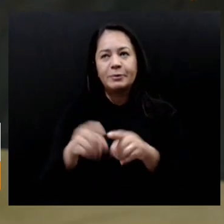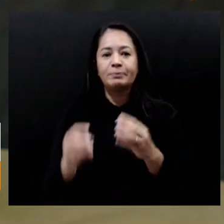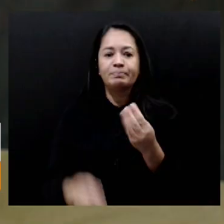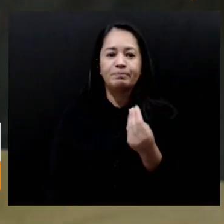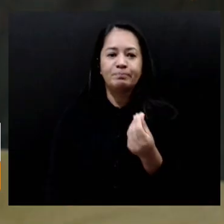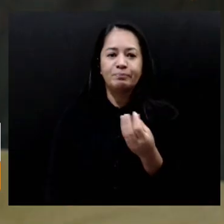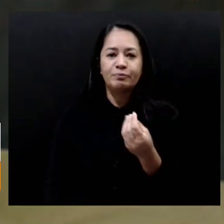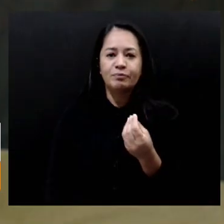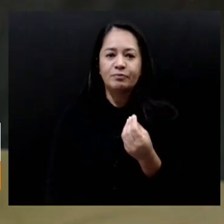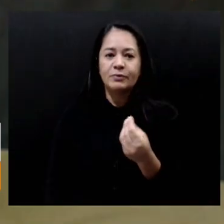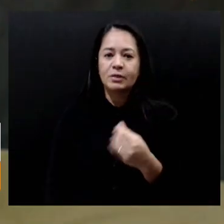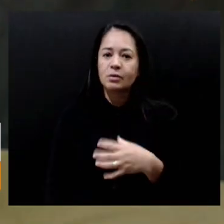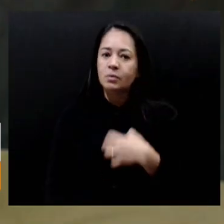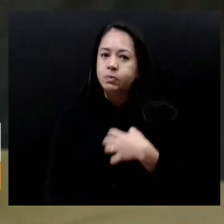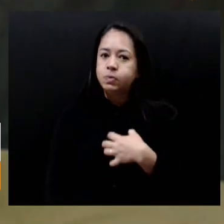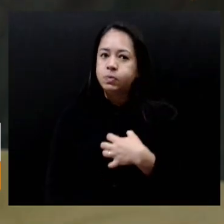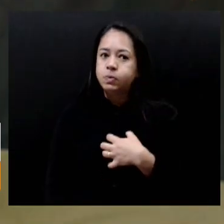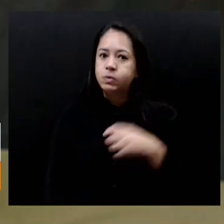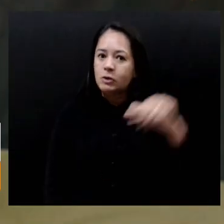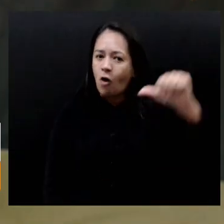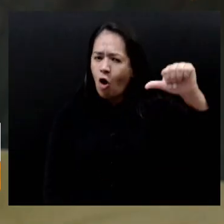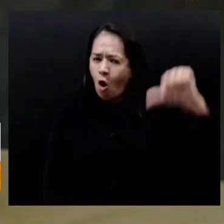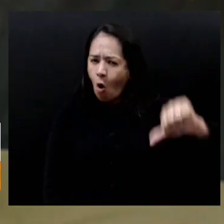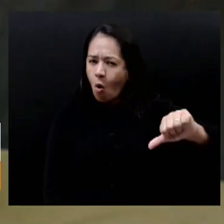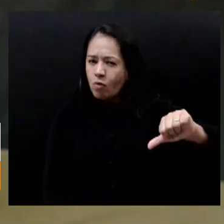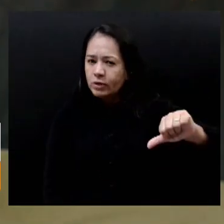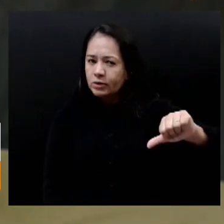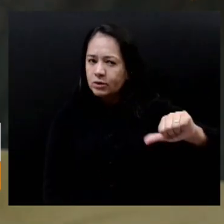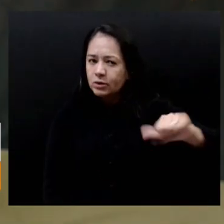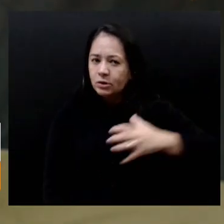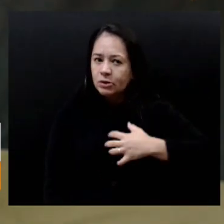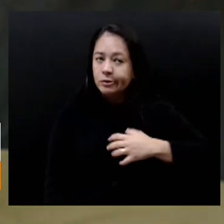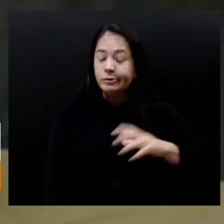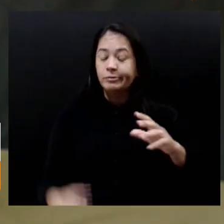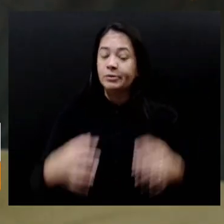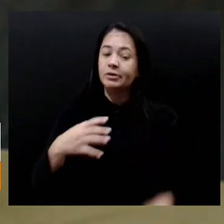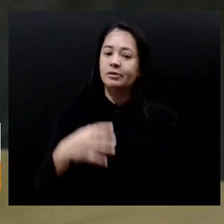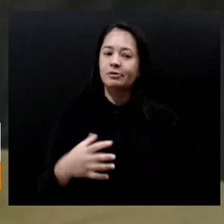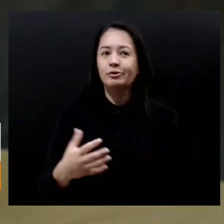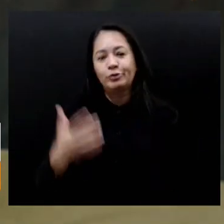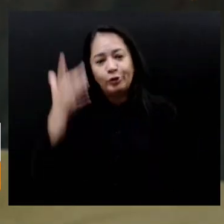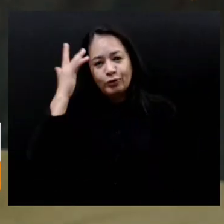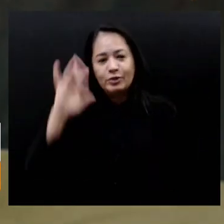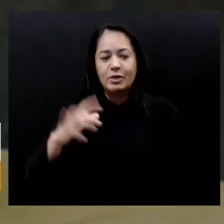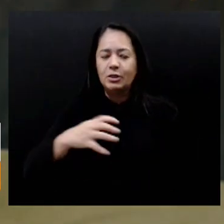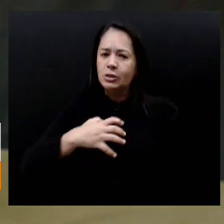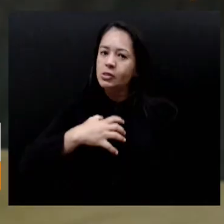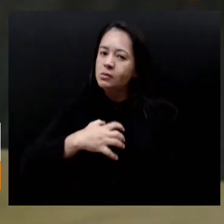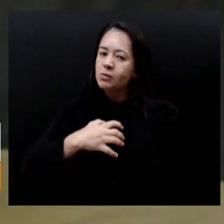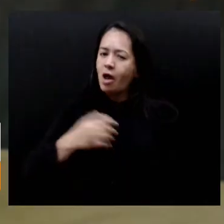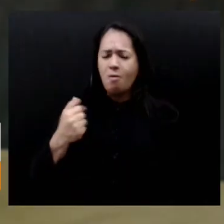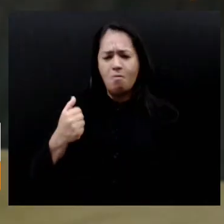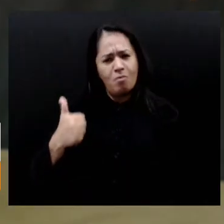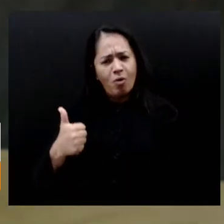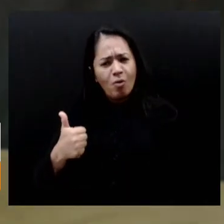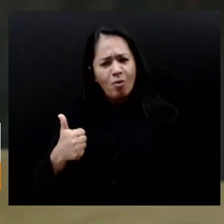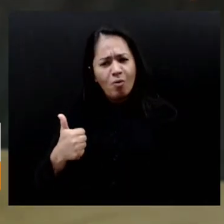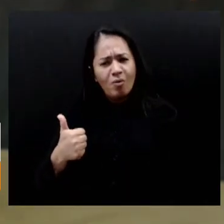ruim e a raiva. Não sei se existe raiva boa, mas para que as pessoas de